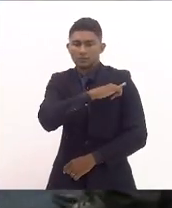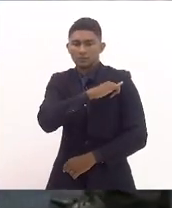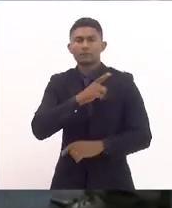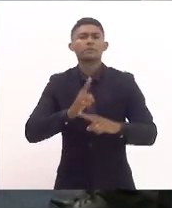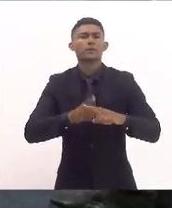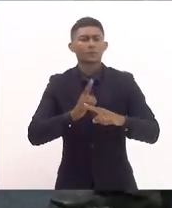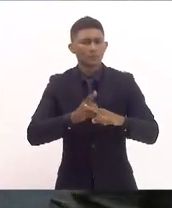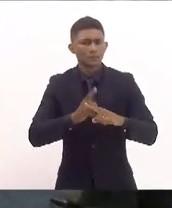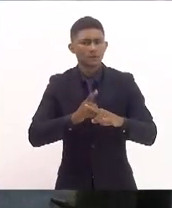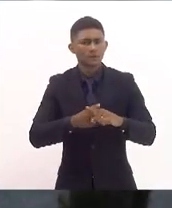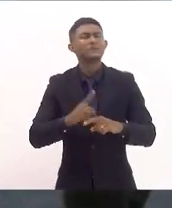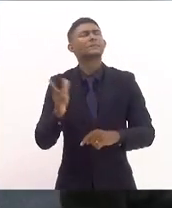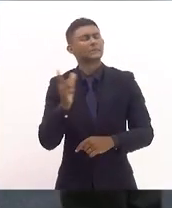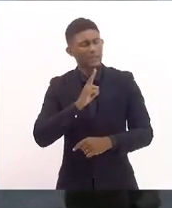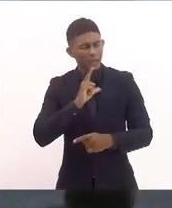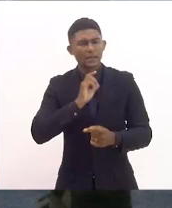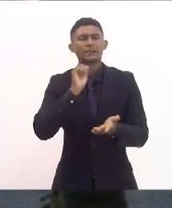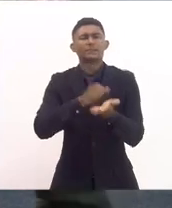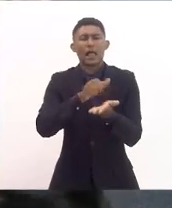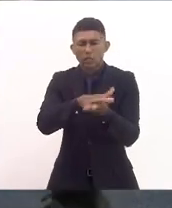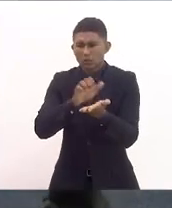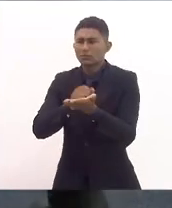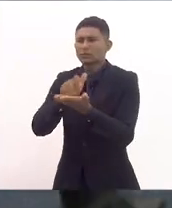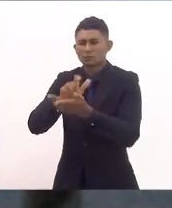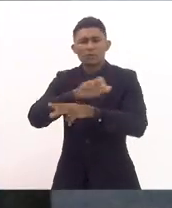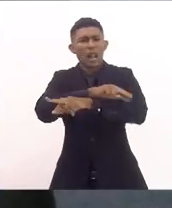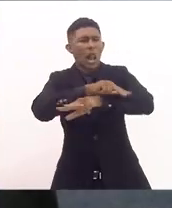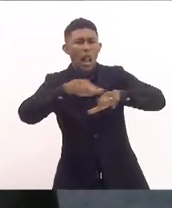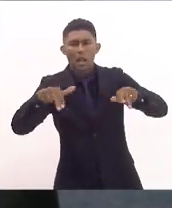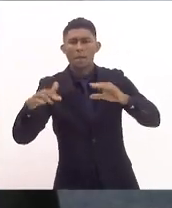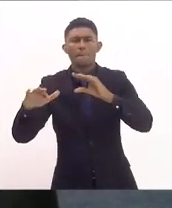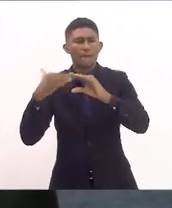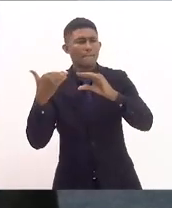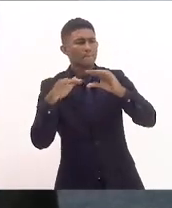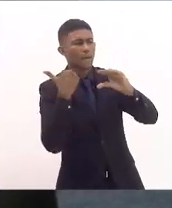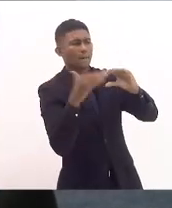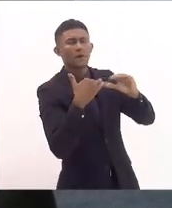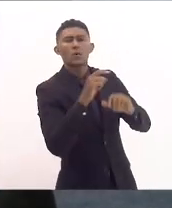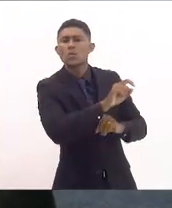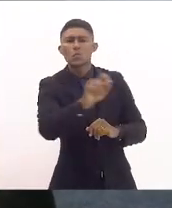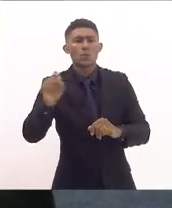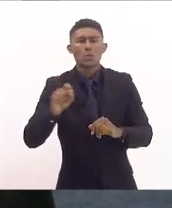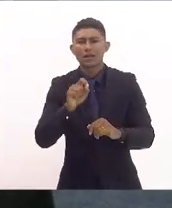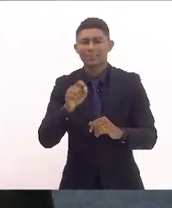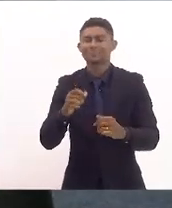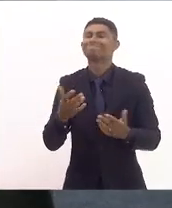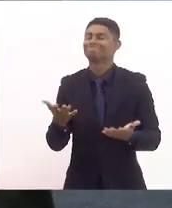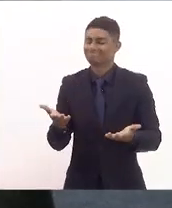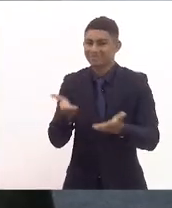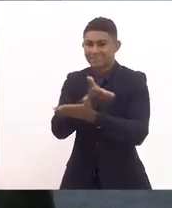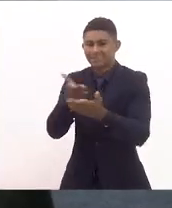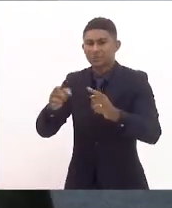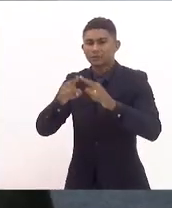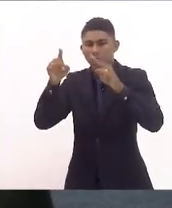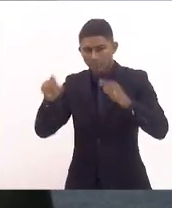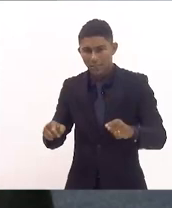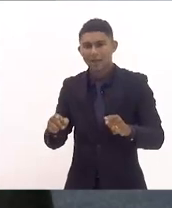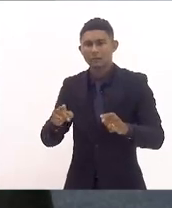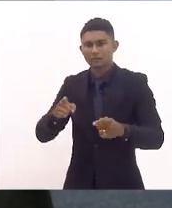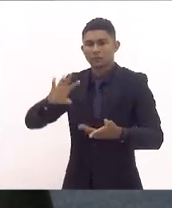estamos recebendo várias denúncias de falta de pagamento aos trabalhadores